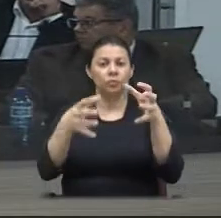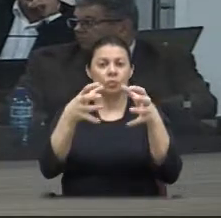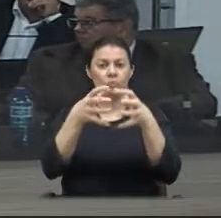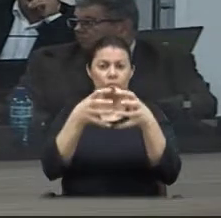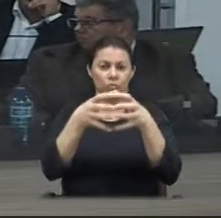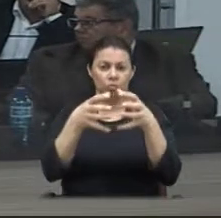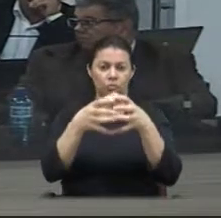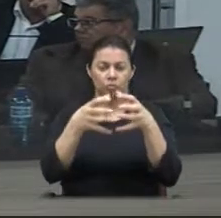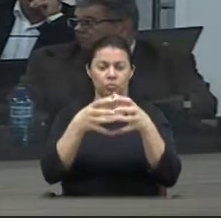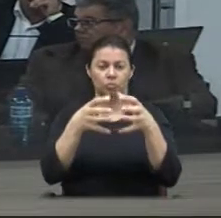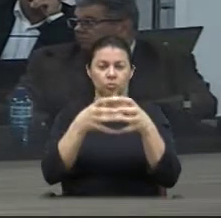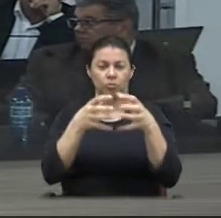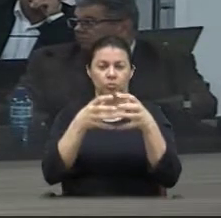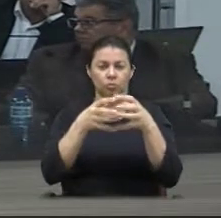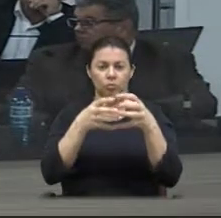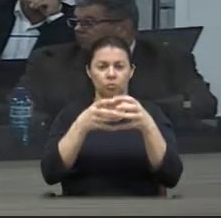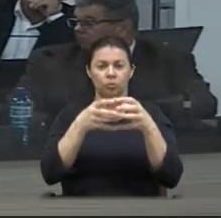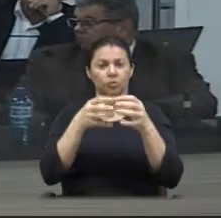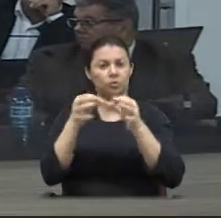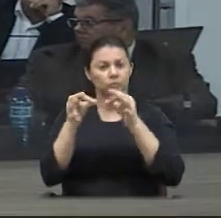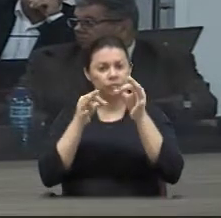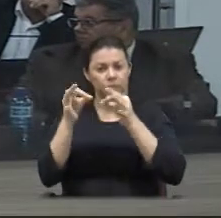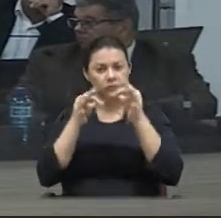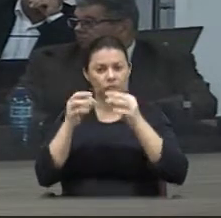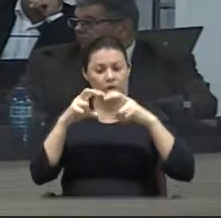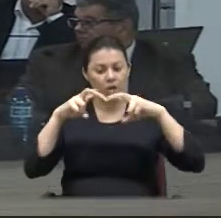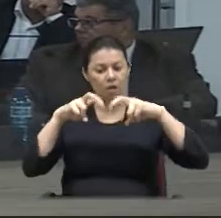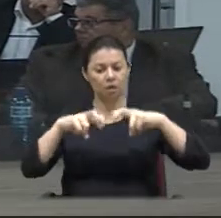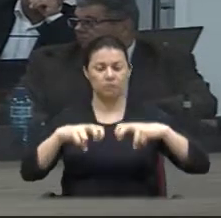este processo seletivo